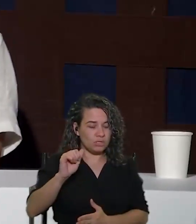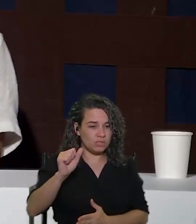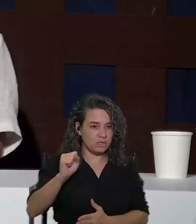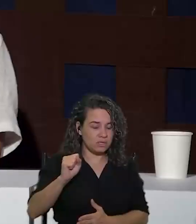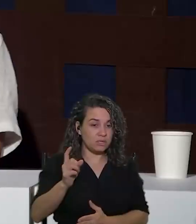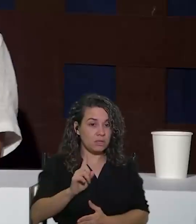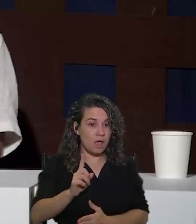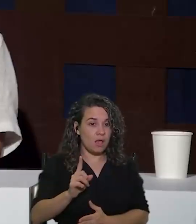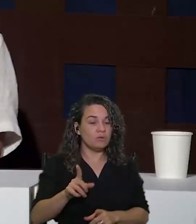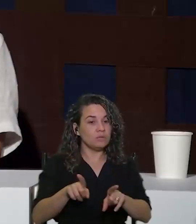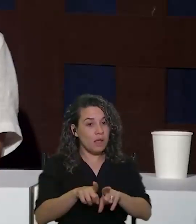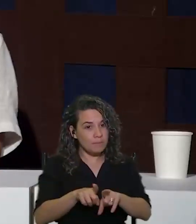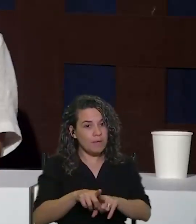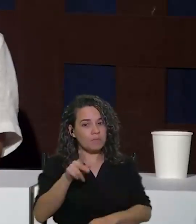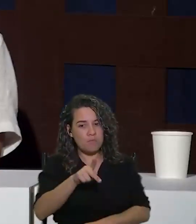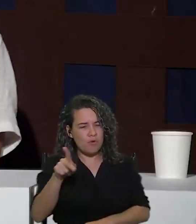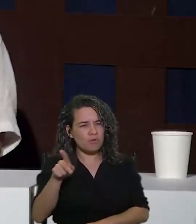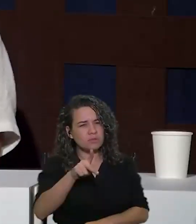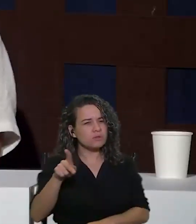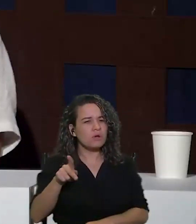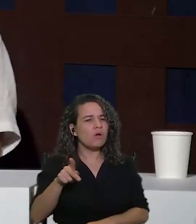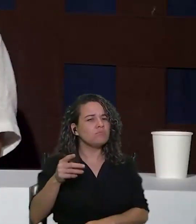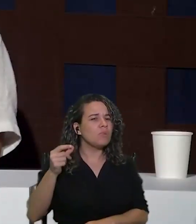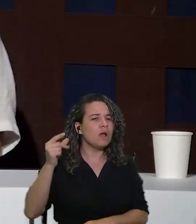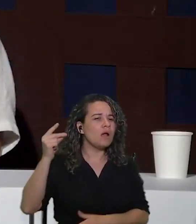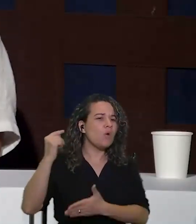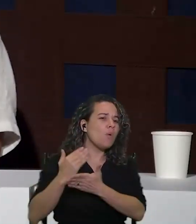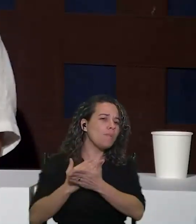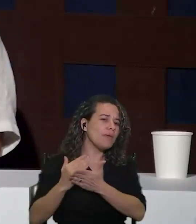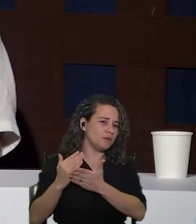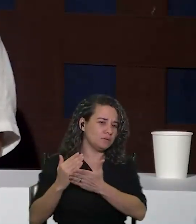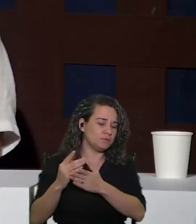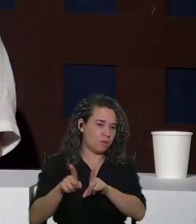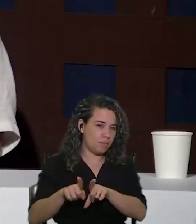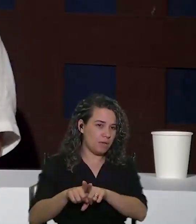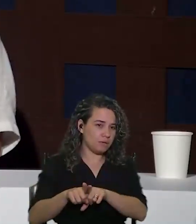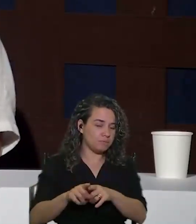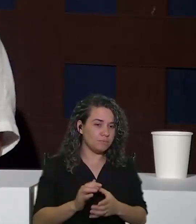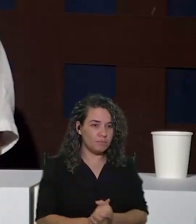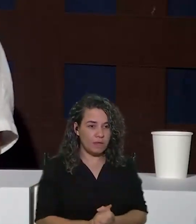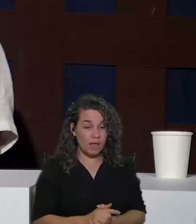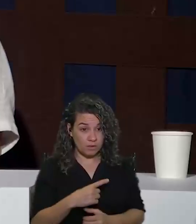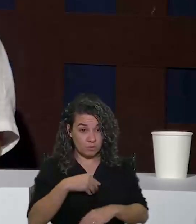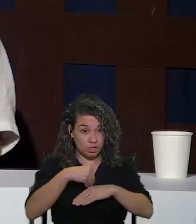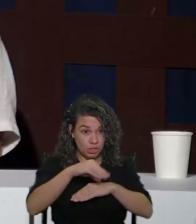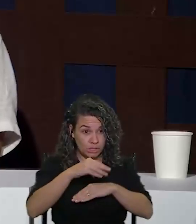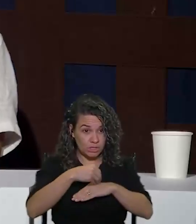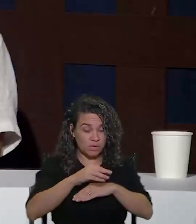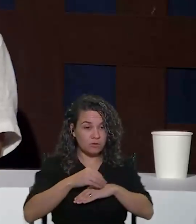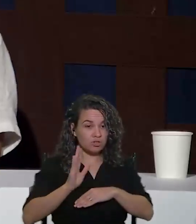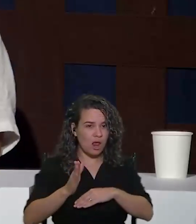eles vêm, né? E aí fica uma dica que eu já tenho dito já há muitos